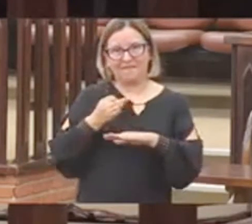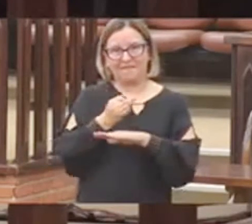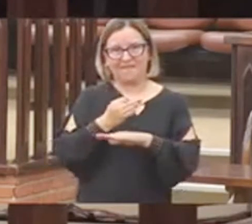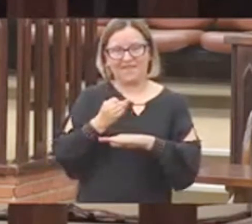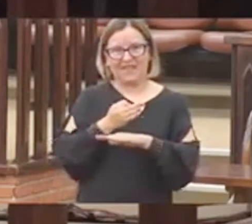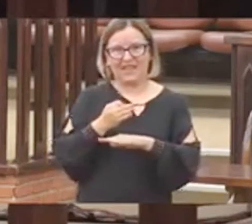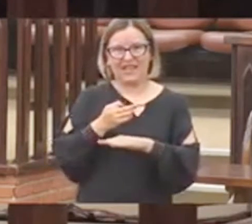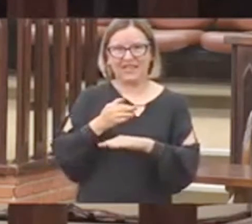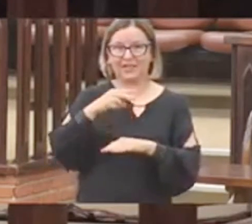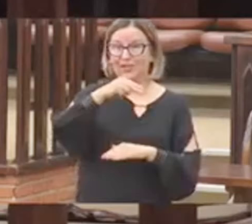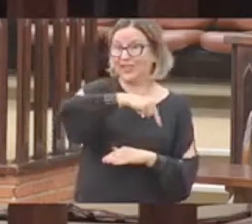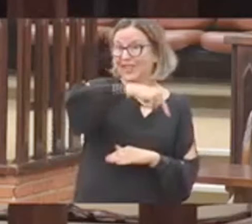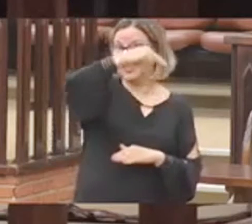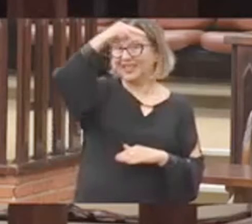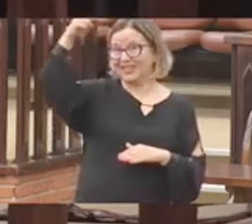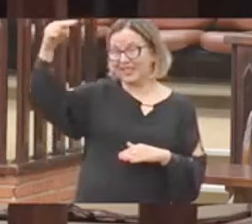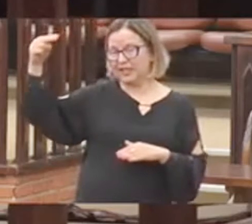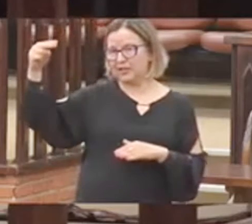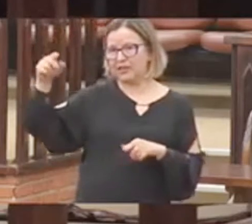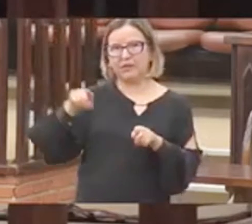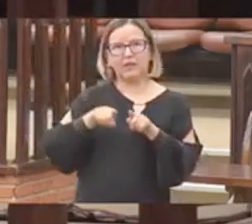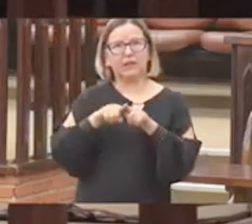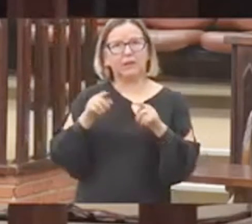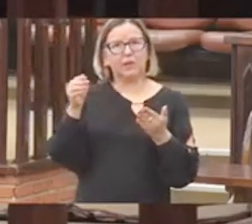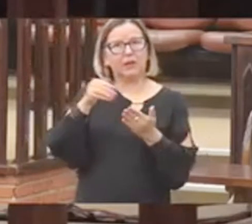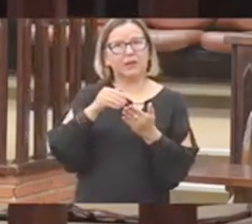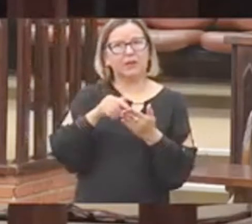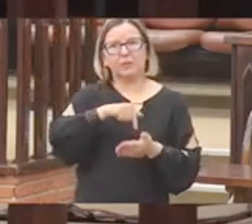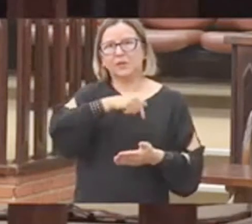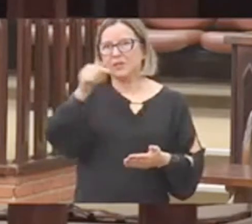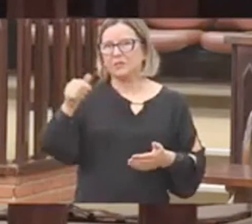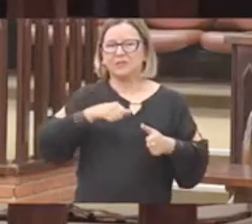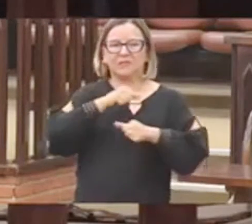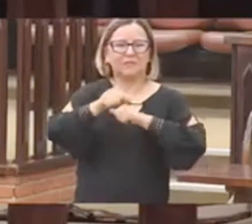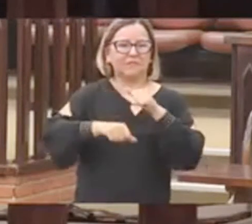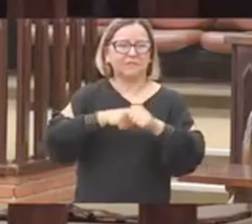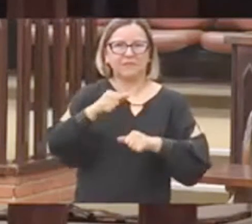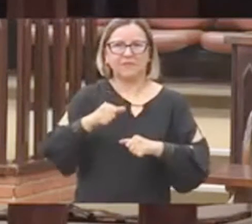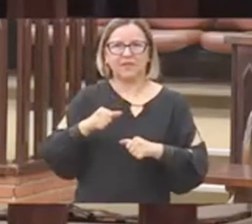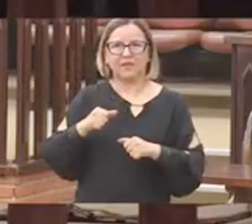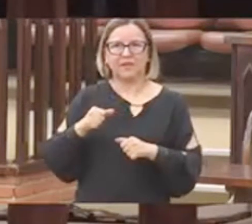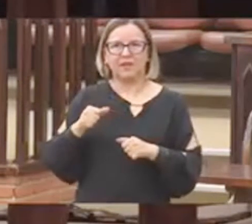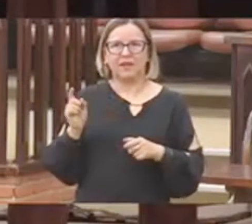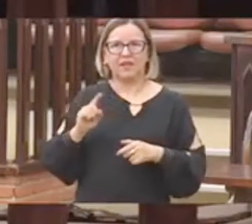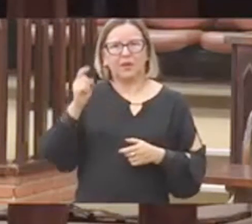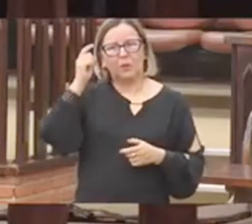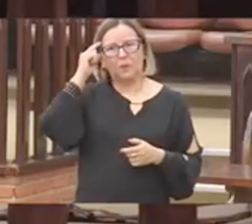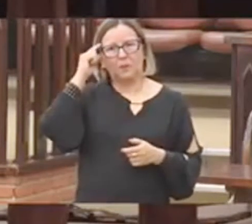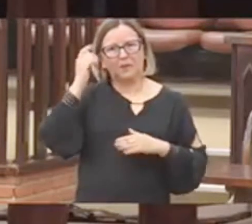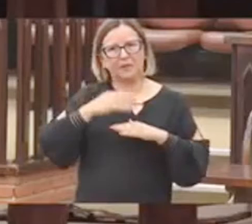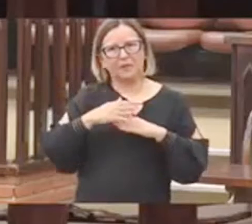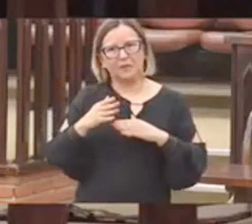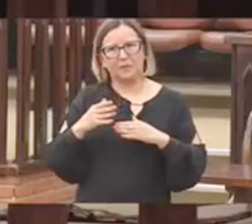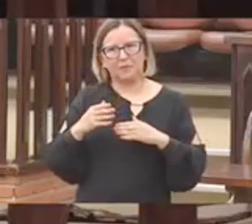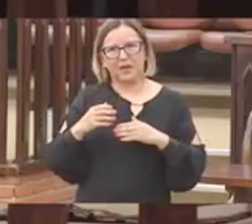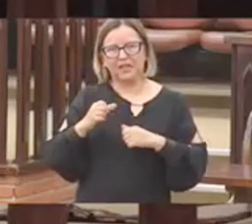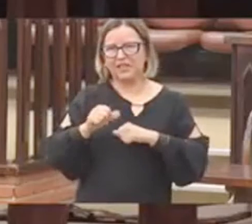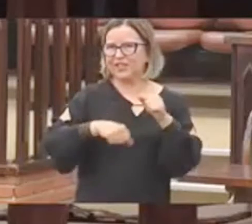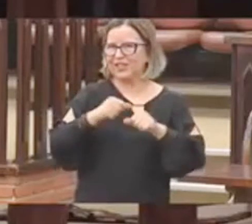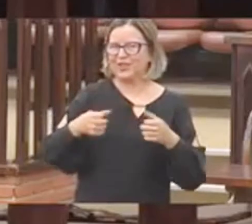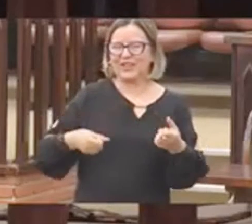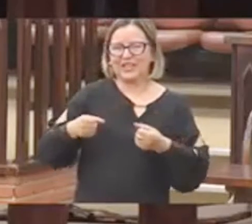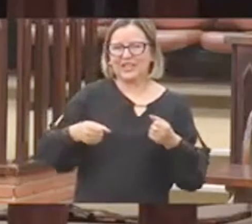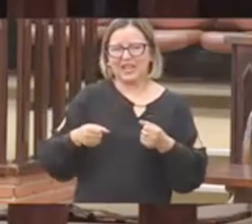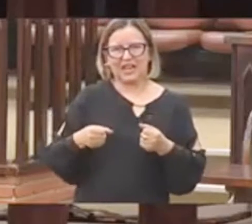Aí, na última semana, tudo mudou. E ele disse: nem penso mais em trocar de carro. O casamento